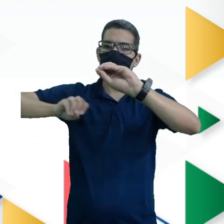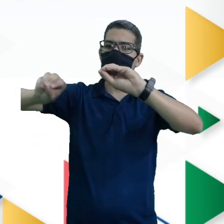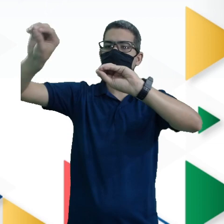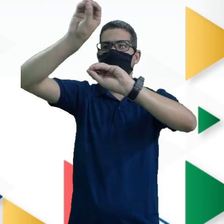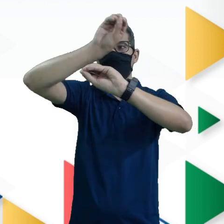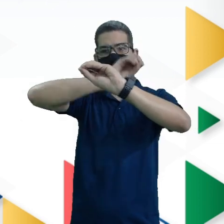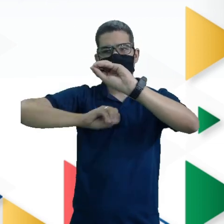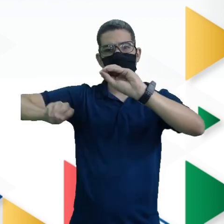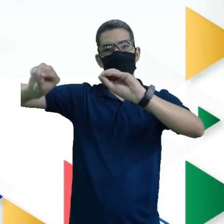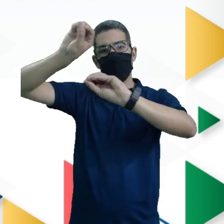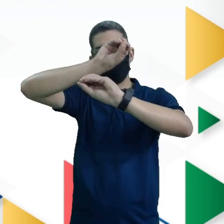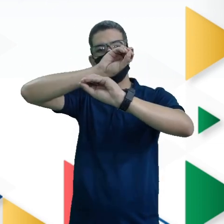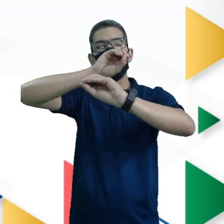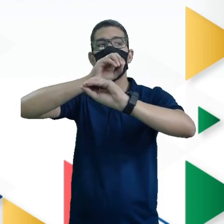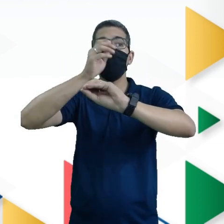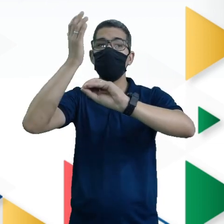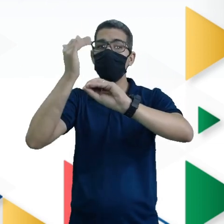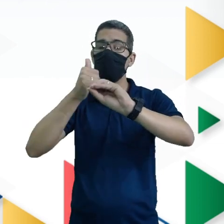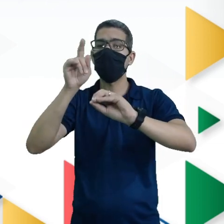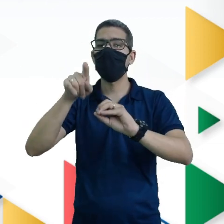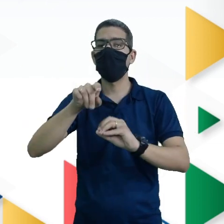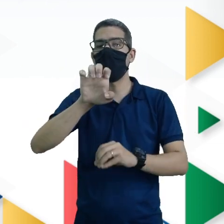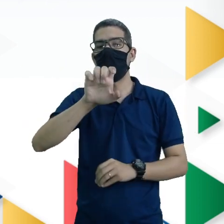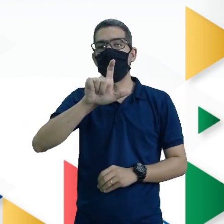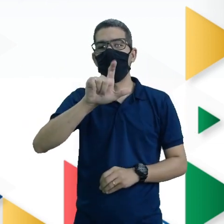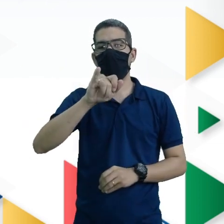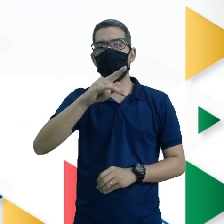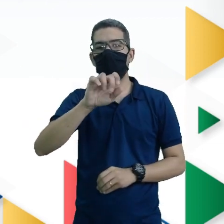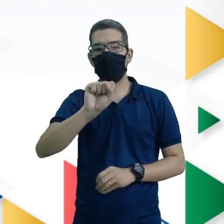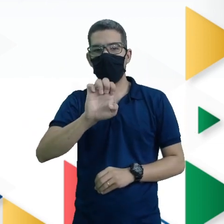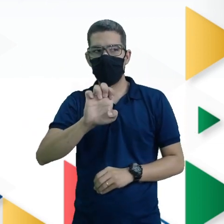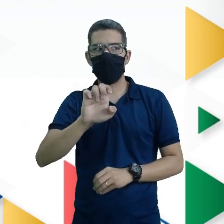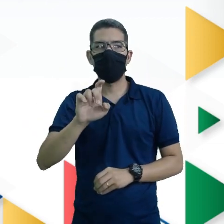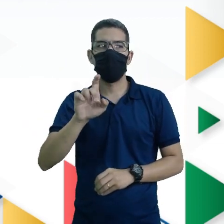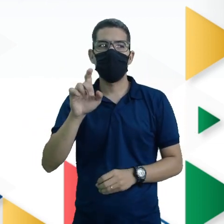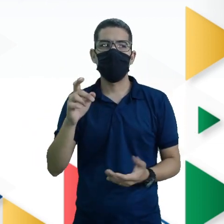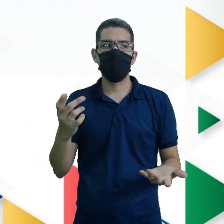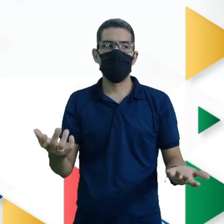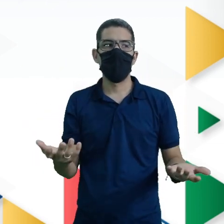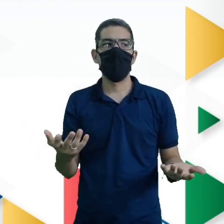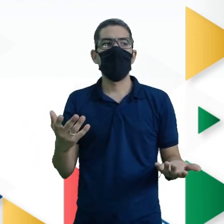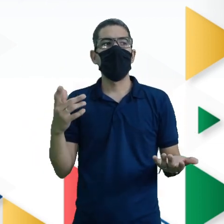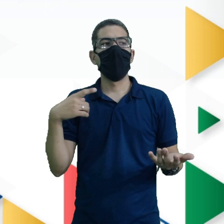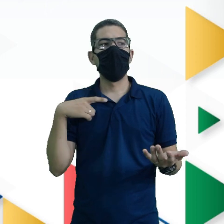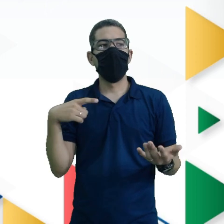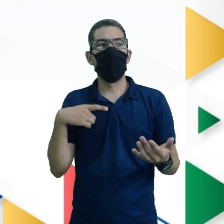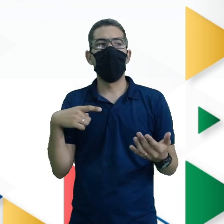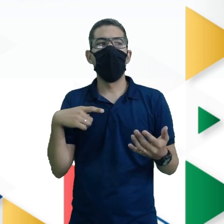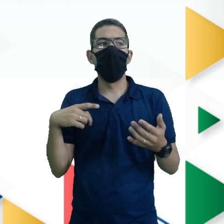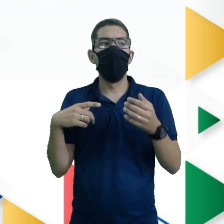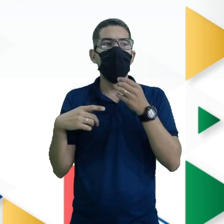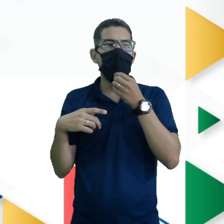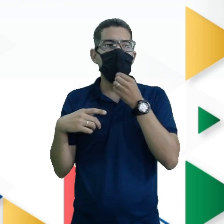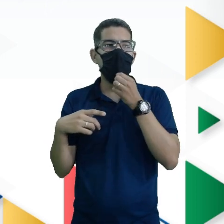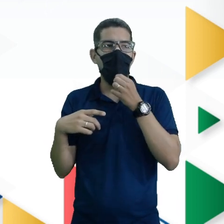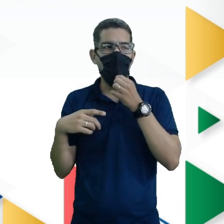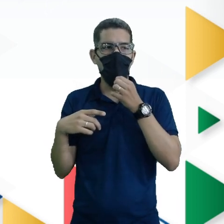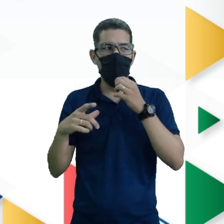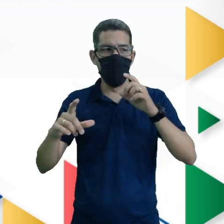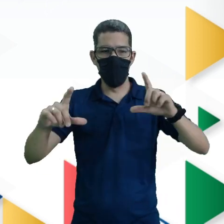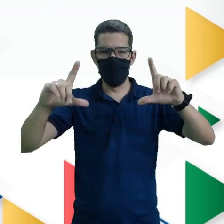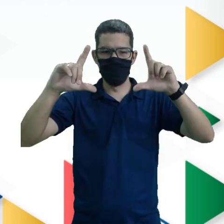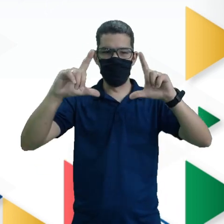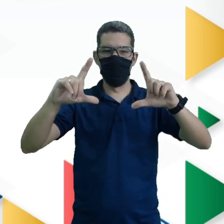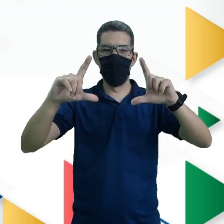uma elipse, e não, né, numa forma circular como eles imaginavam. Então, eles pegaram o círculo e dividiram em 360